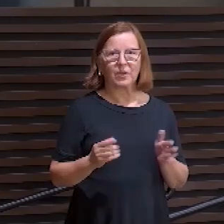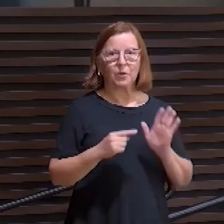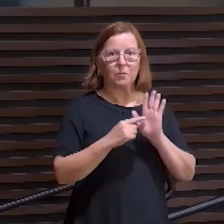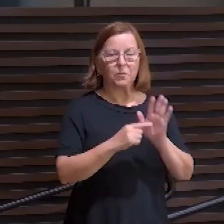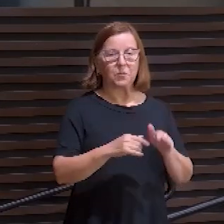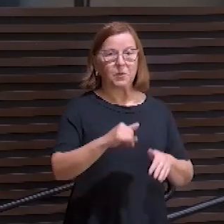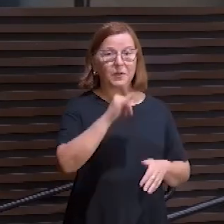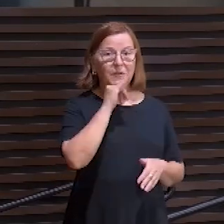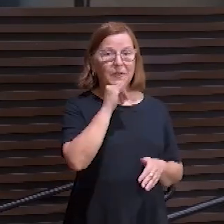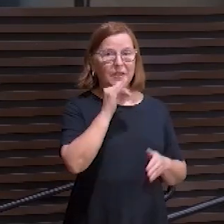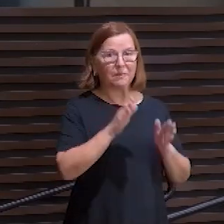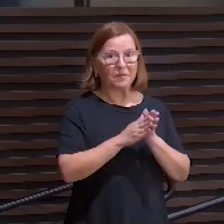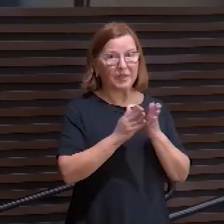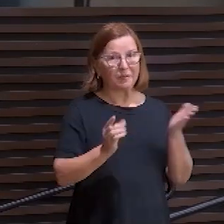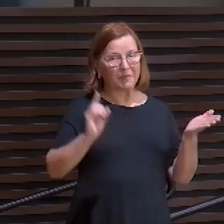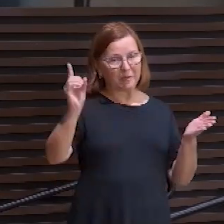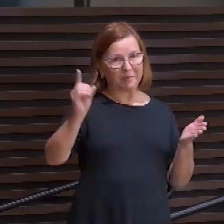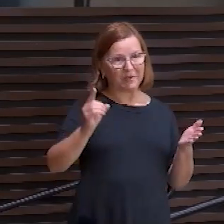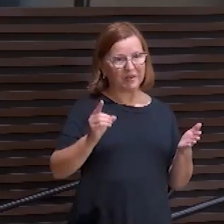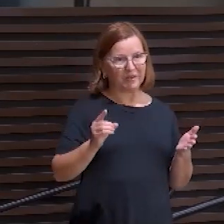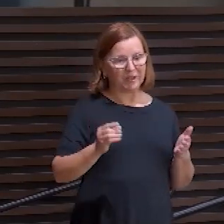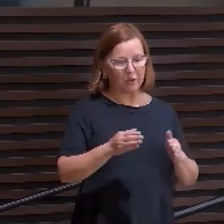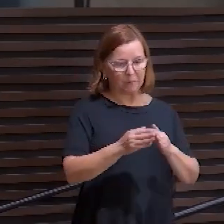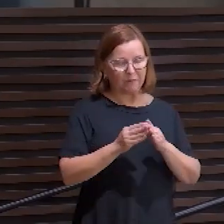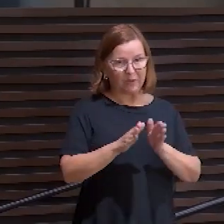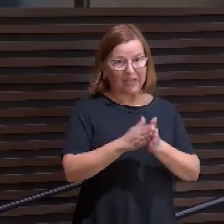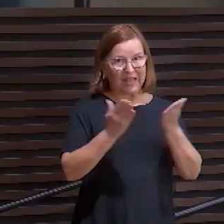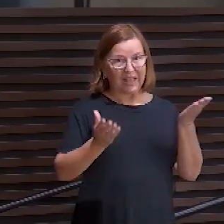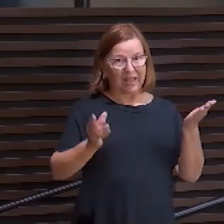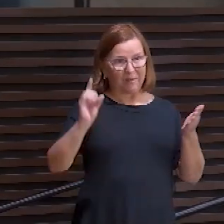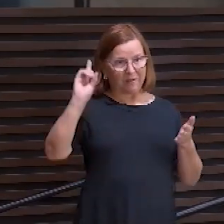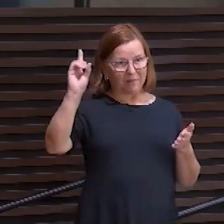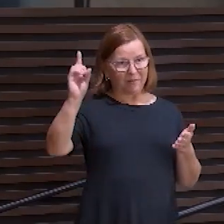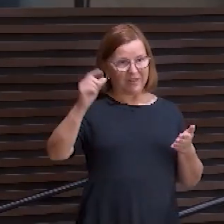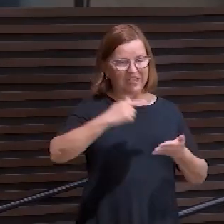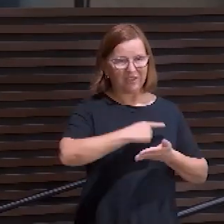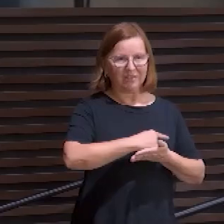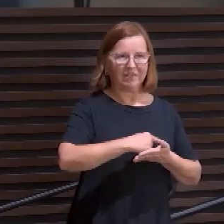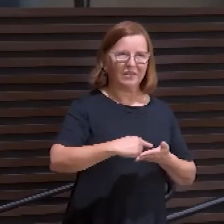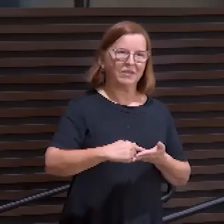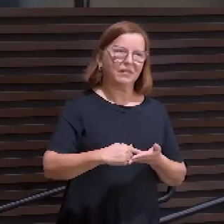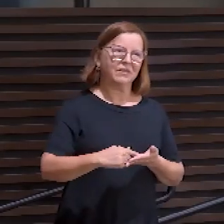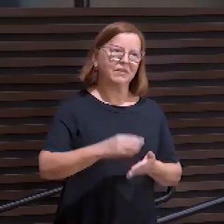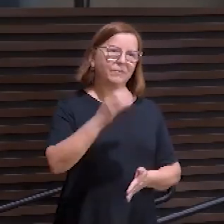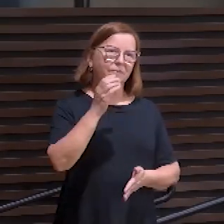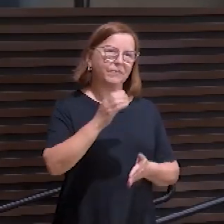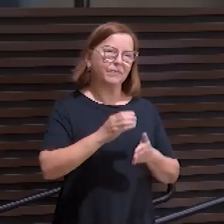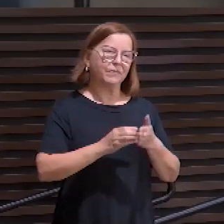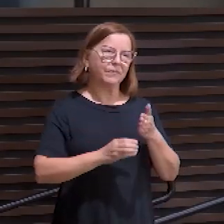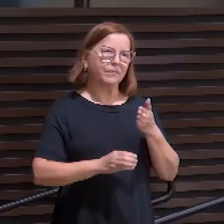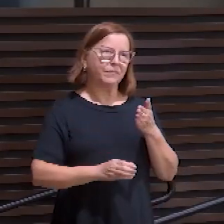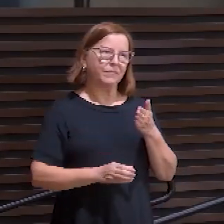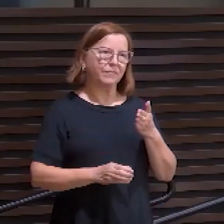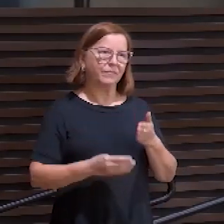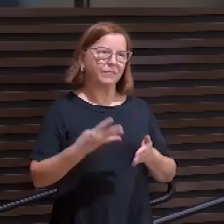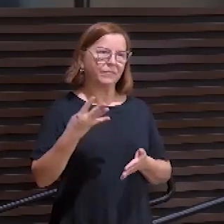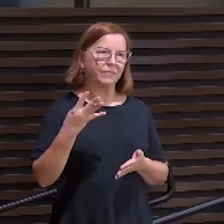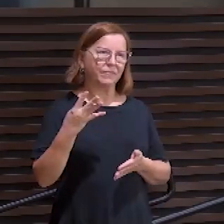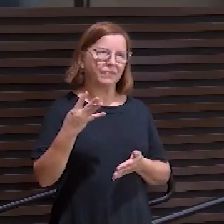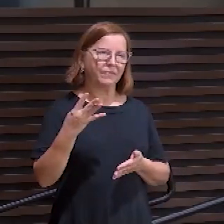bíblico. Eu queria que você abrisse a sua Bíblia em Gênesis, no capítulo